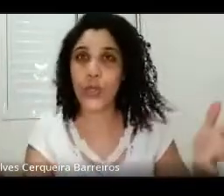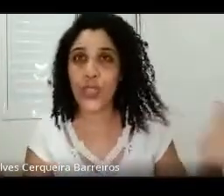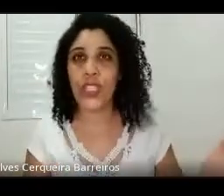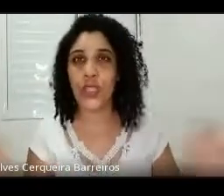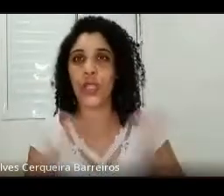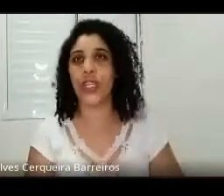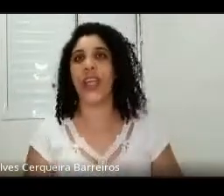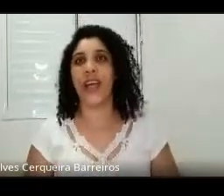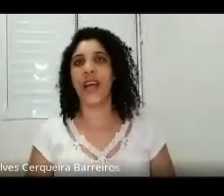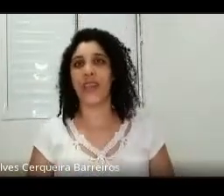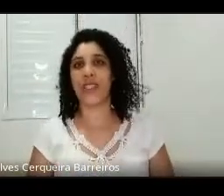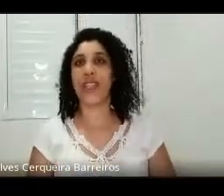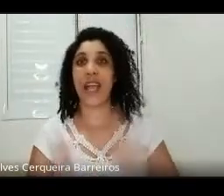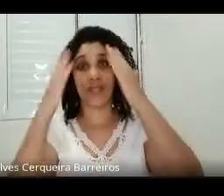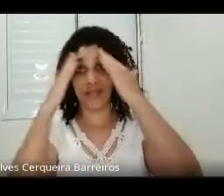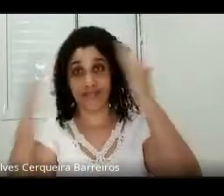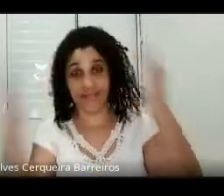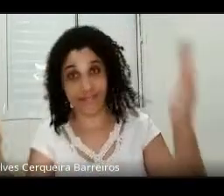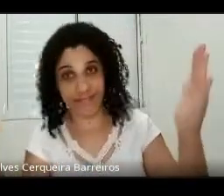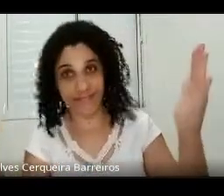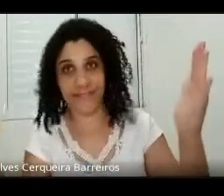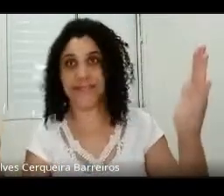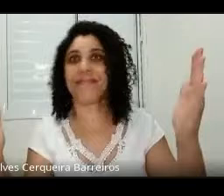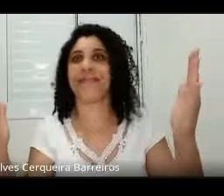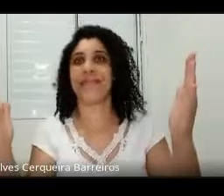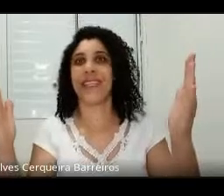primeiro surdo utilizou a língua de sinais.